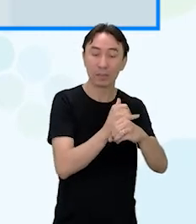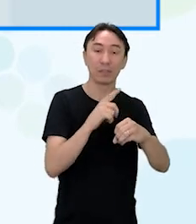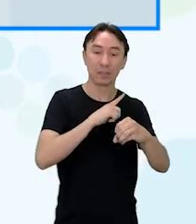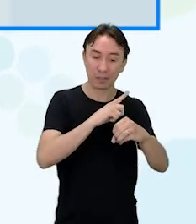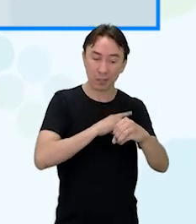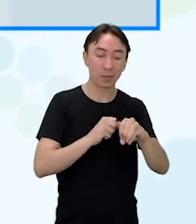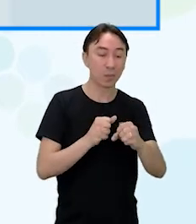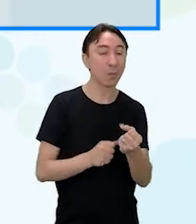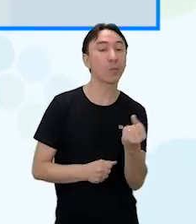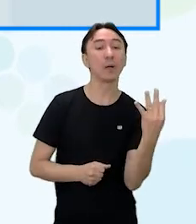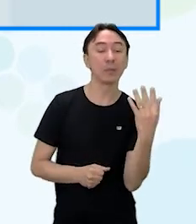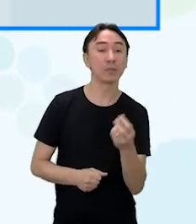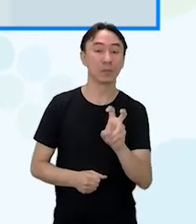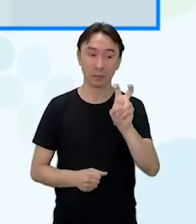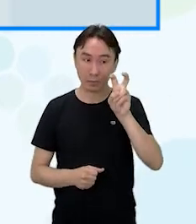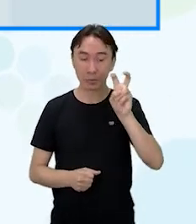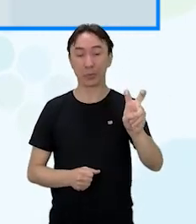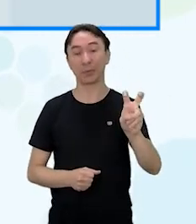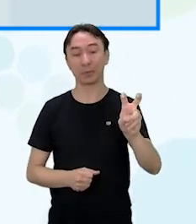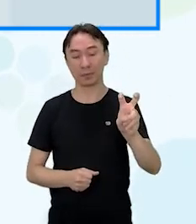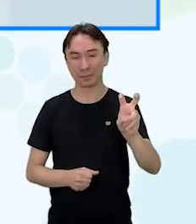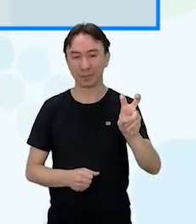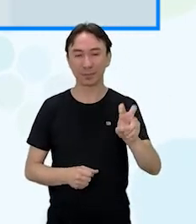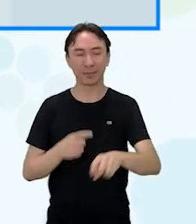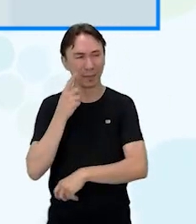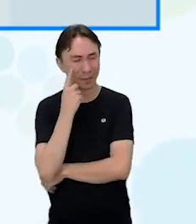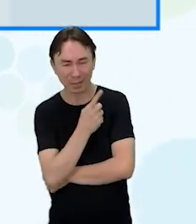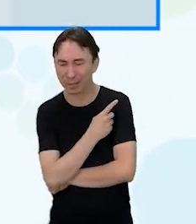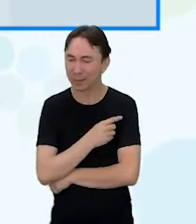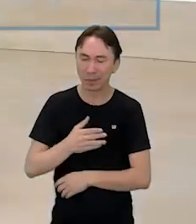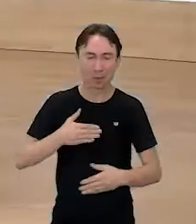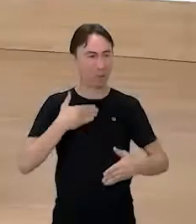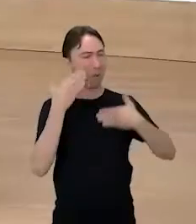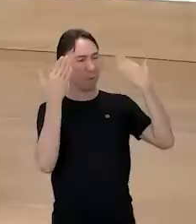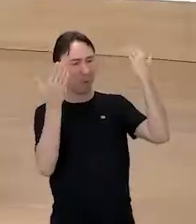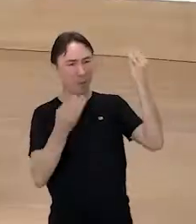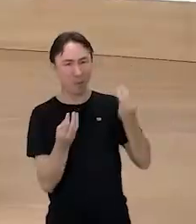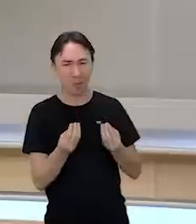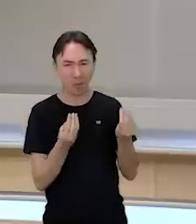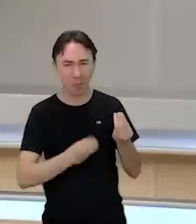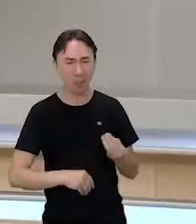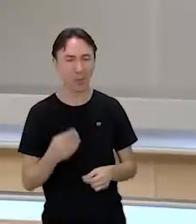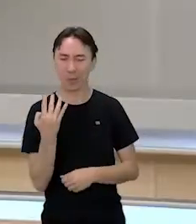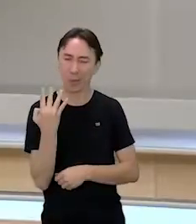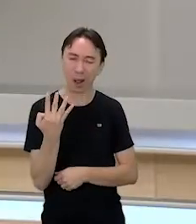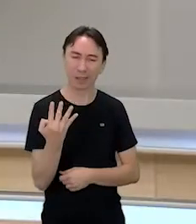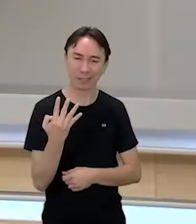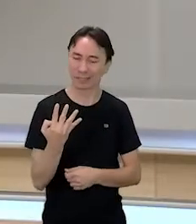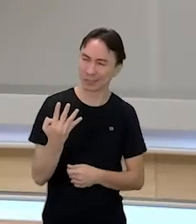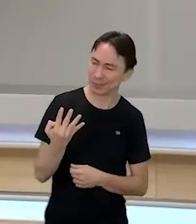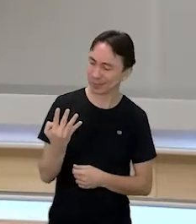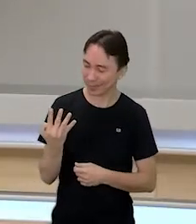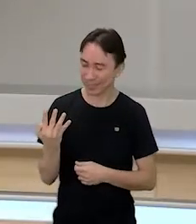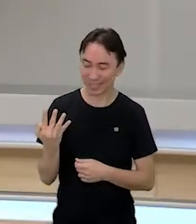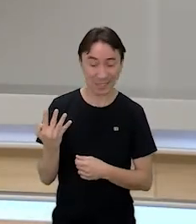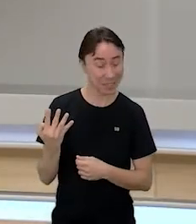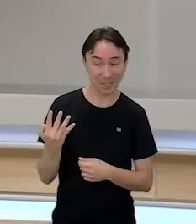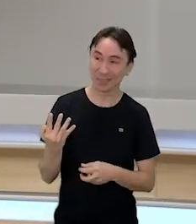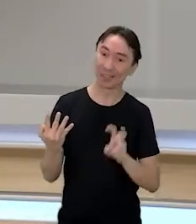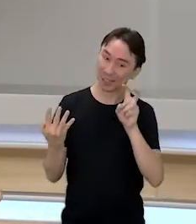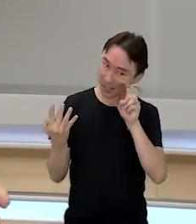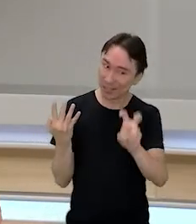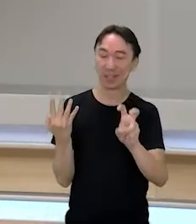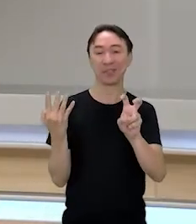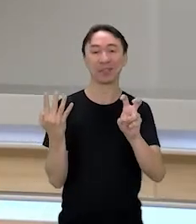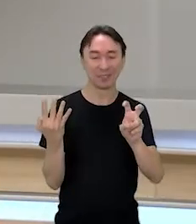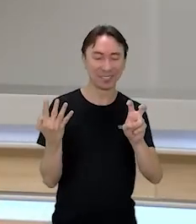a partícula do calcário. Você se assustou quando eu falei 4, né? Eu não estou enxergando 4 ali. Não estou enxergando direito, olhei de novo, opa.